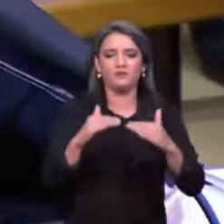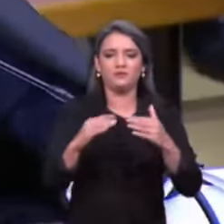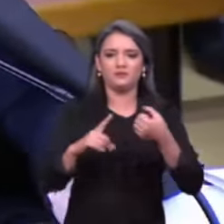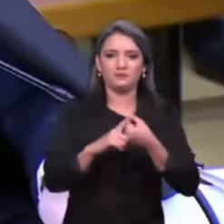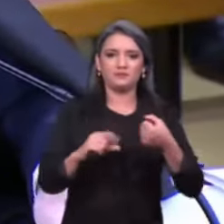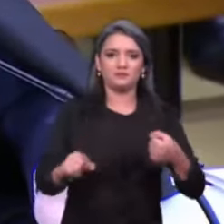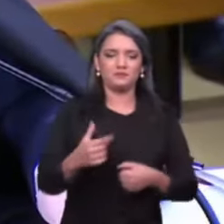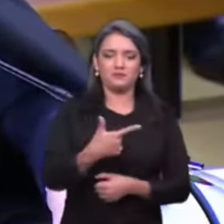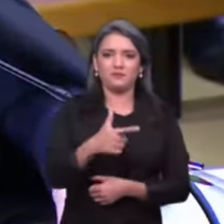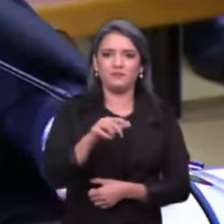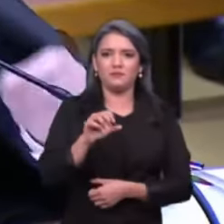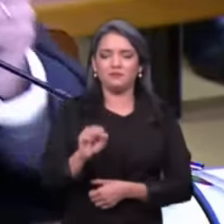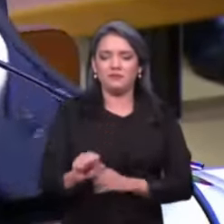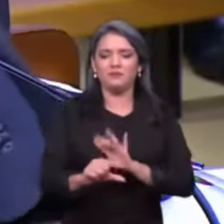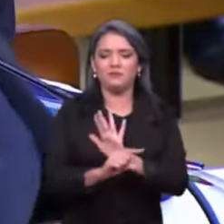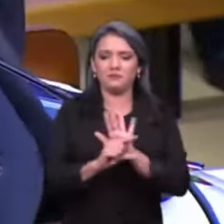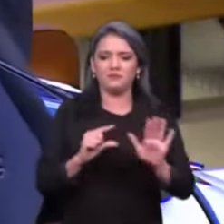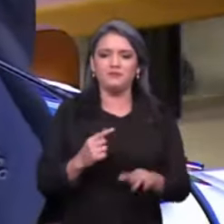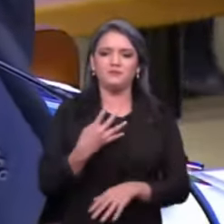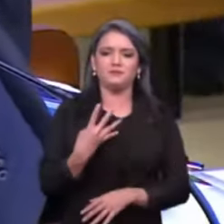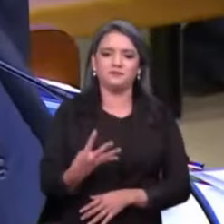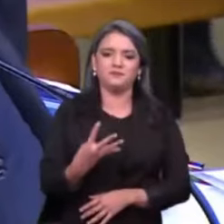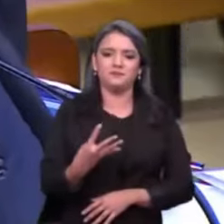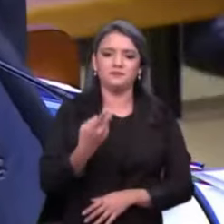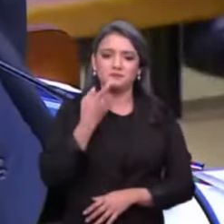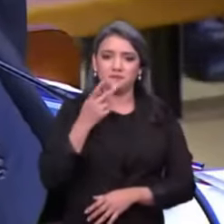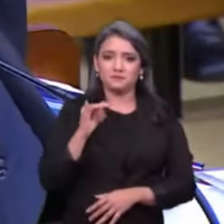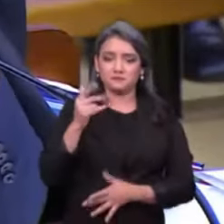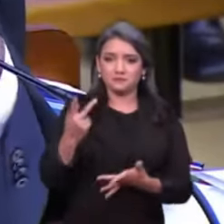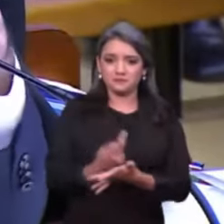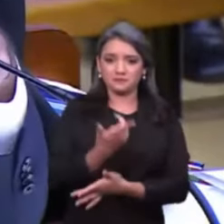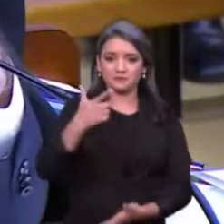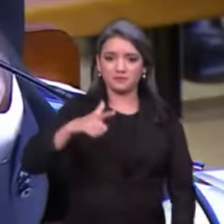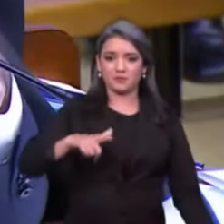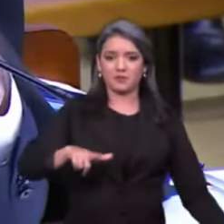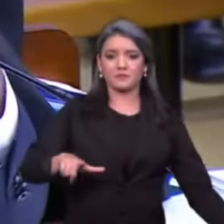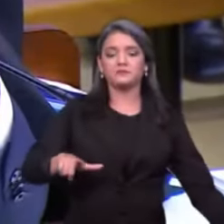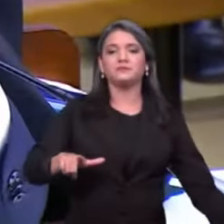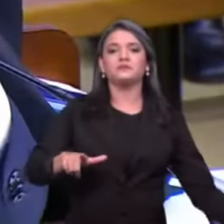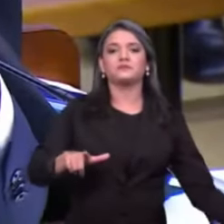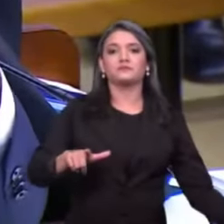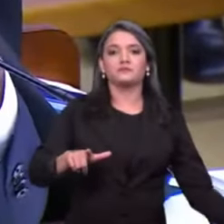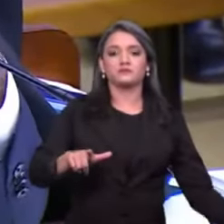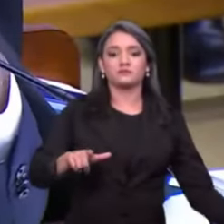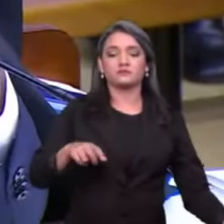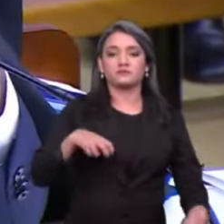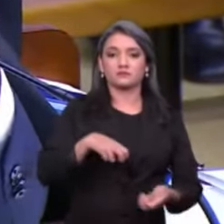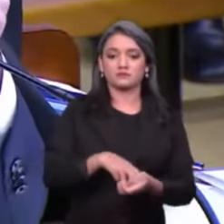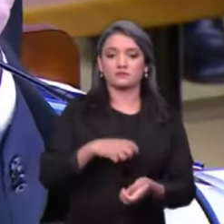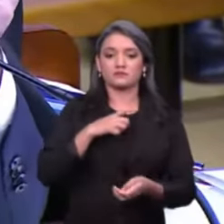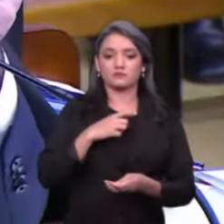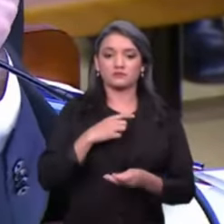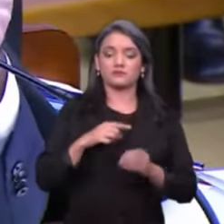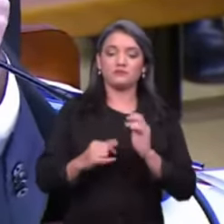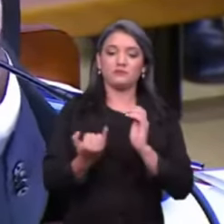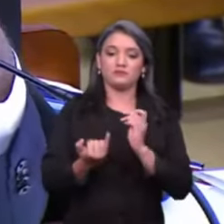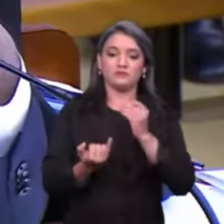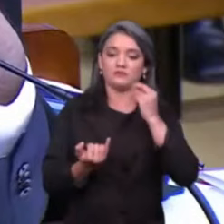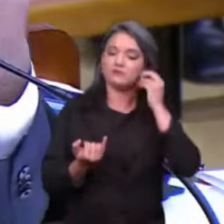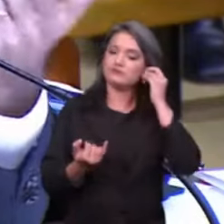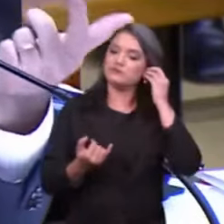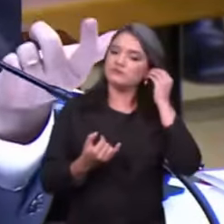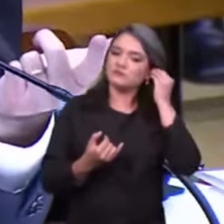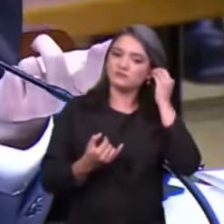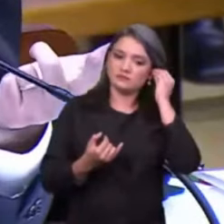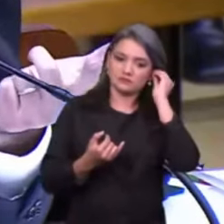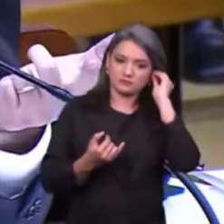4º, diz que, em caso de reincidência, as penas previstas no incisos 2 e 3 do caput, ou seja, em